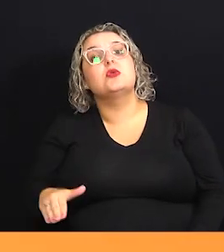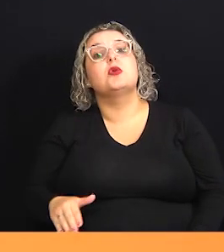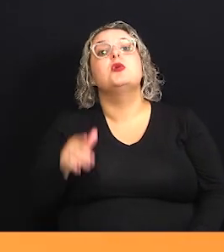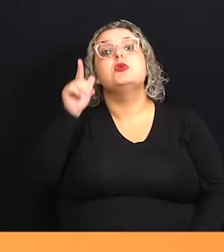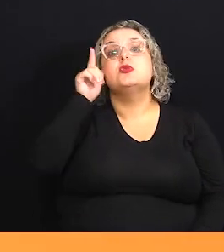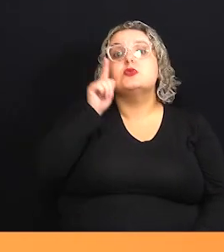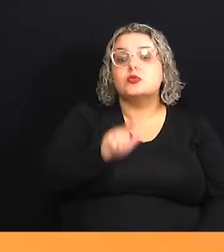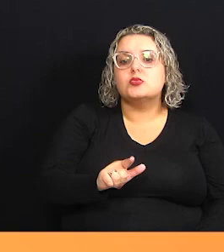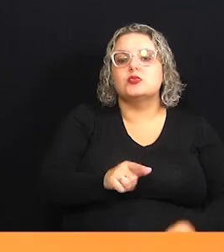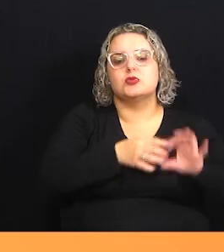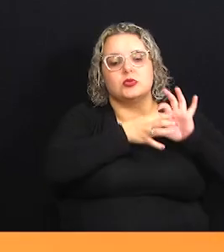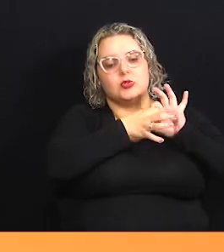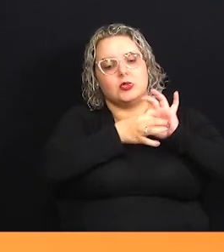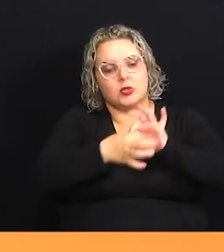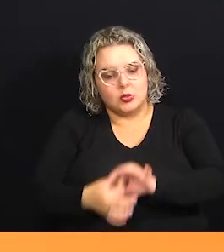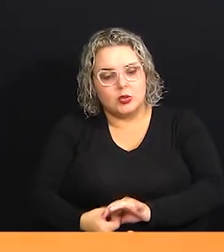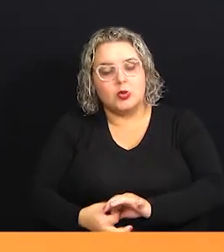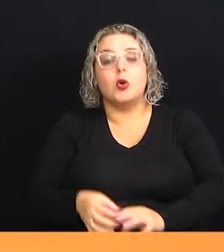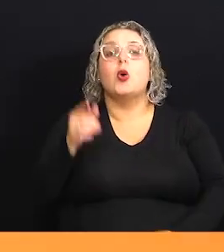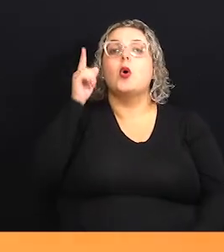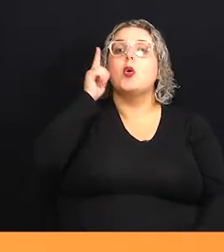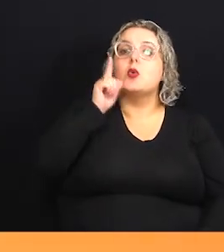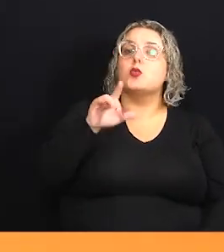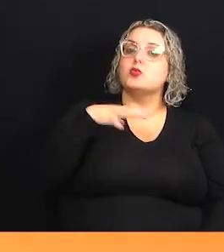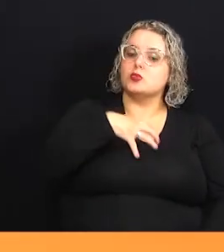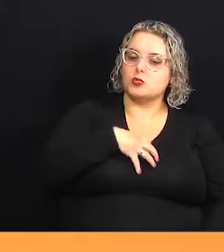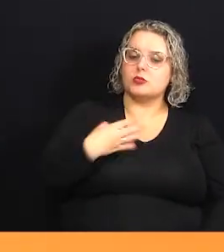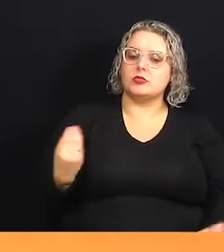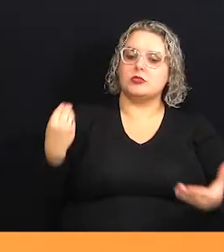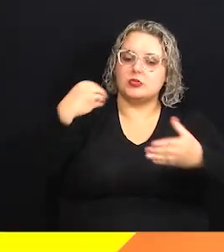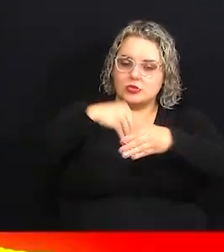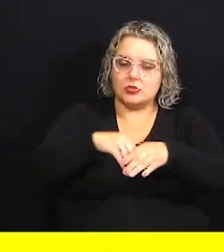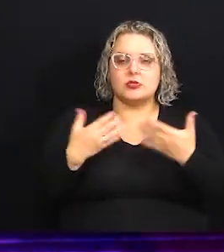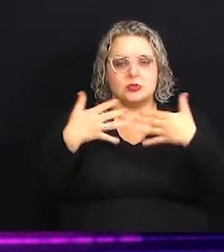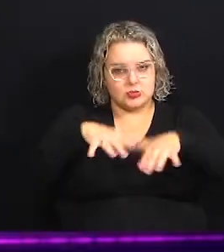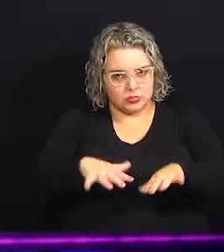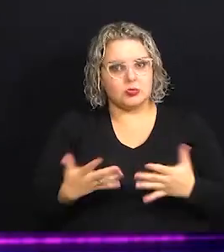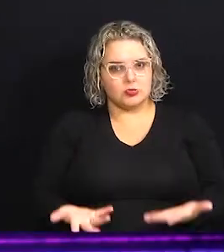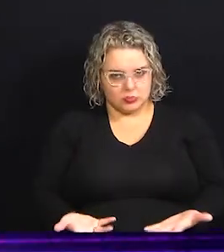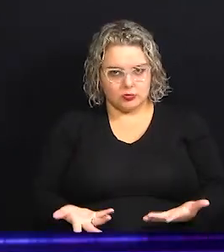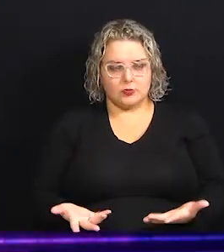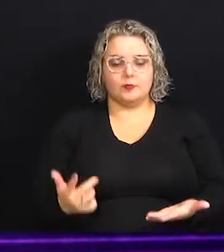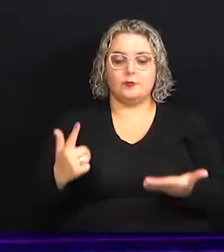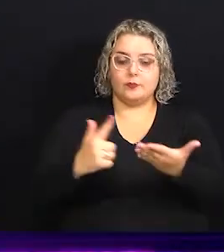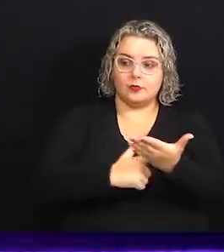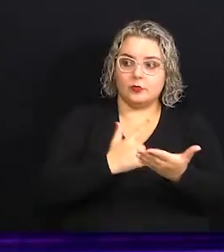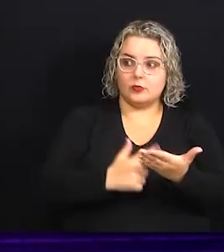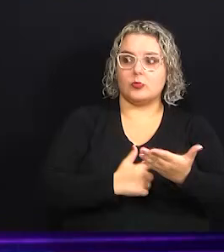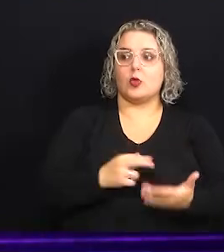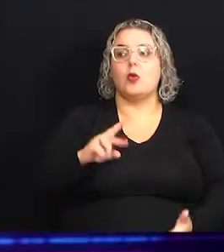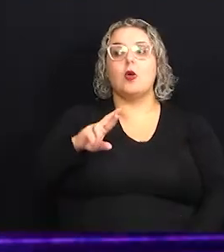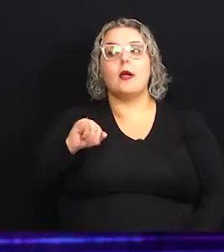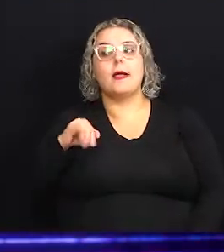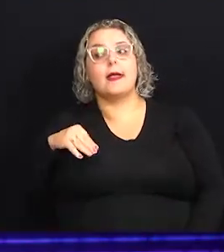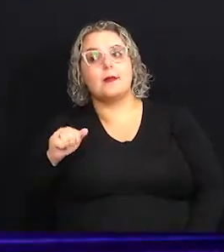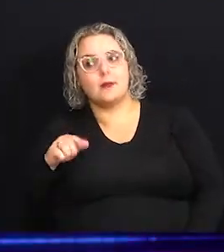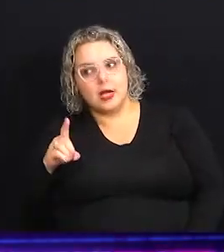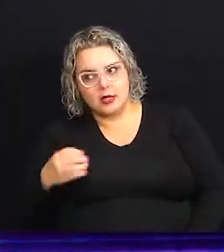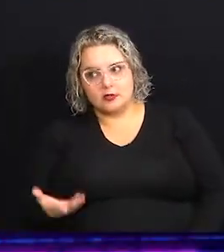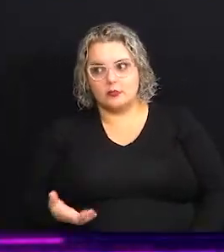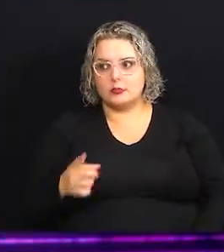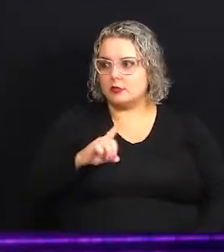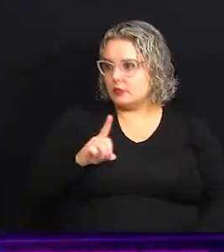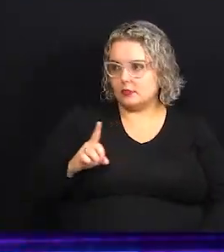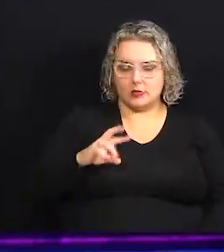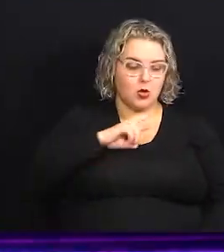ela consiga contextualizar, consiga se sentir inserida. Então o livro vem com enredo rimado,